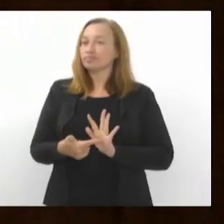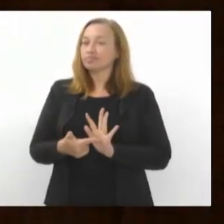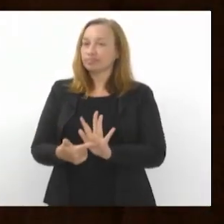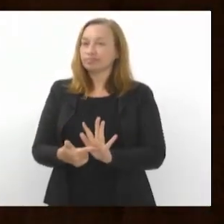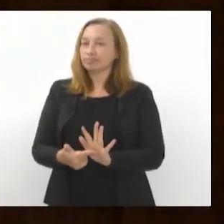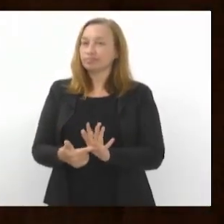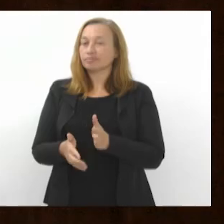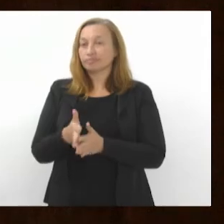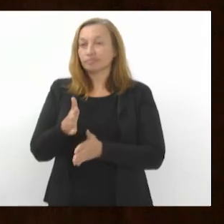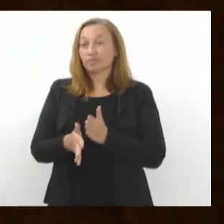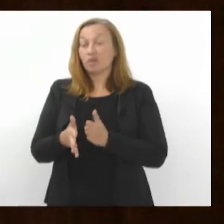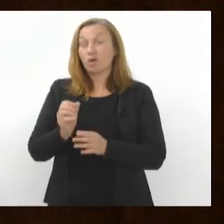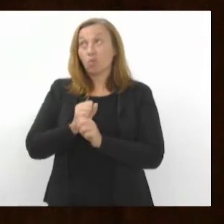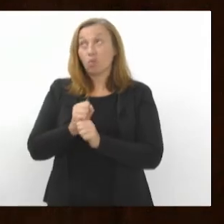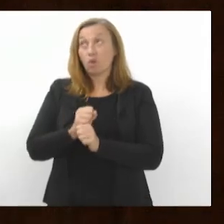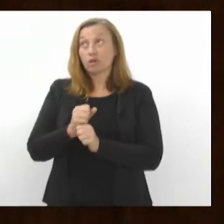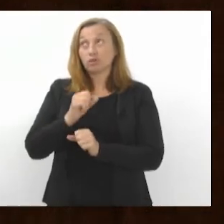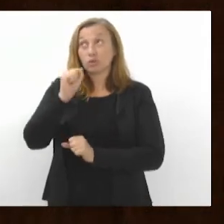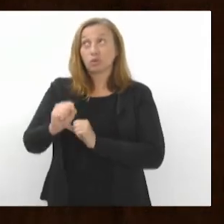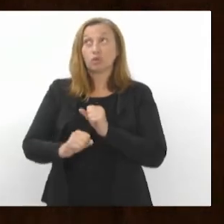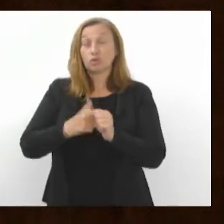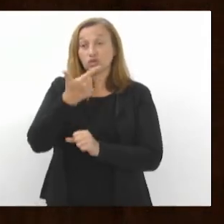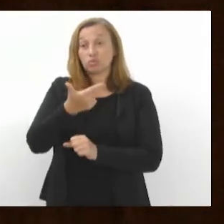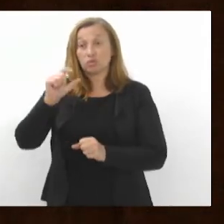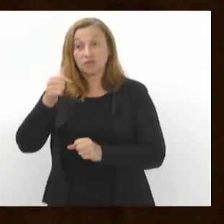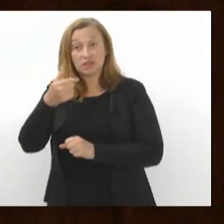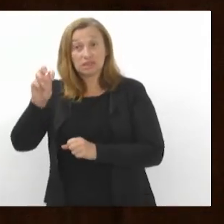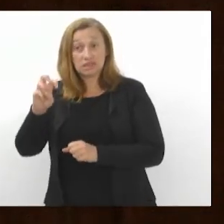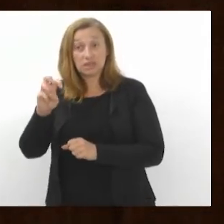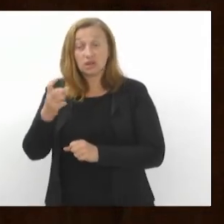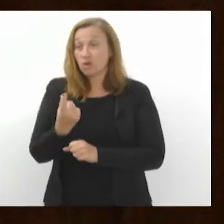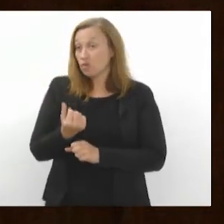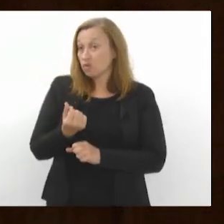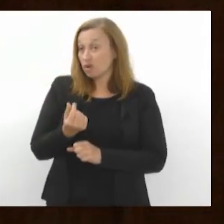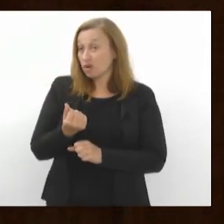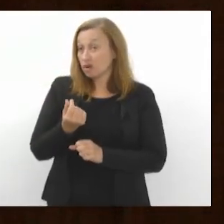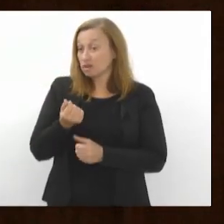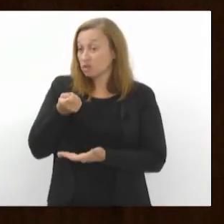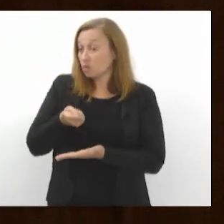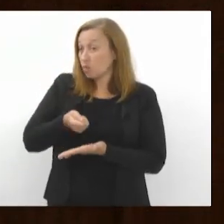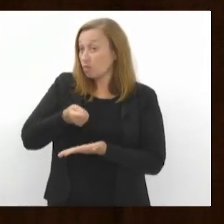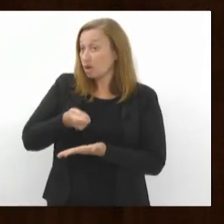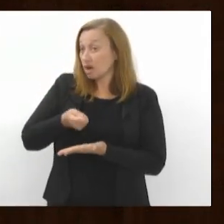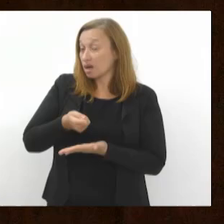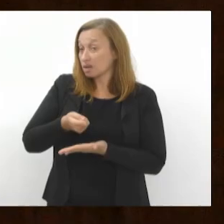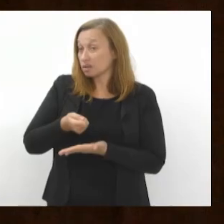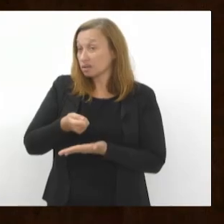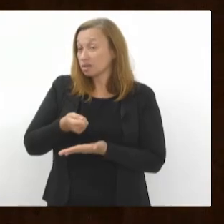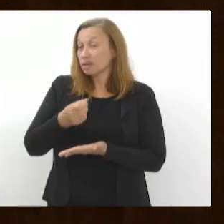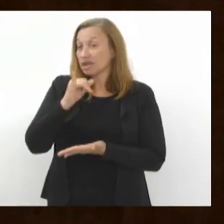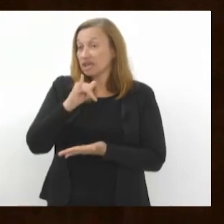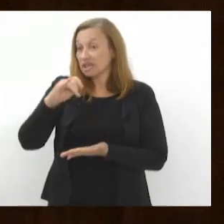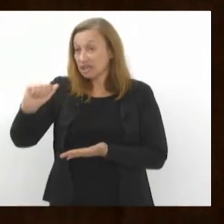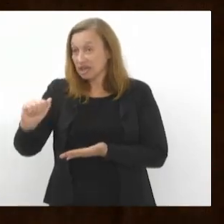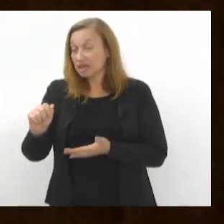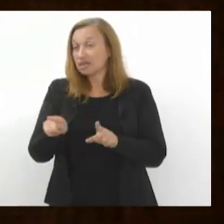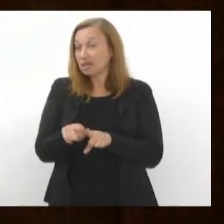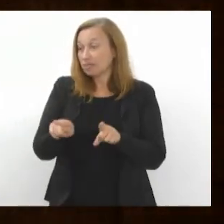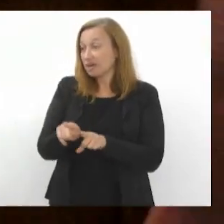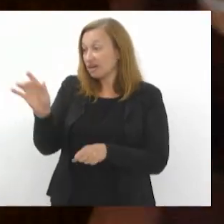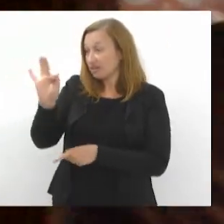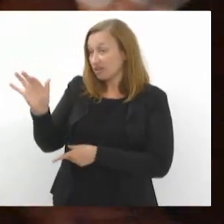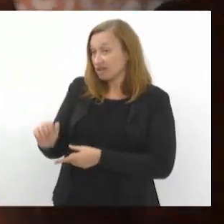espero que no ano de 2025 a taxa venha a ser cobrada, tanto para que o INEA quanto para a